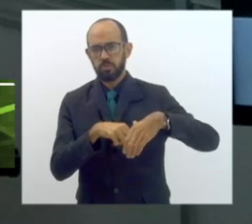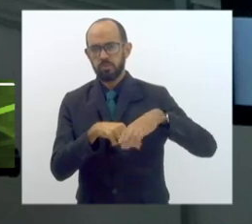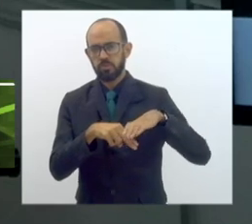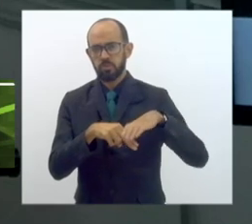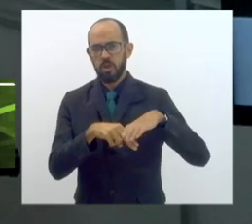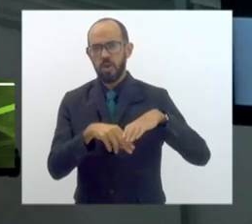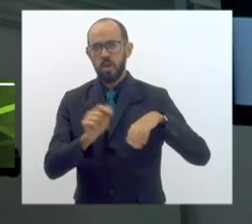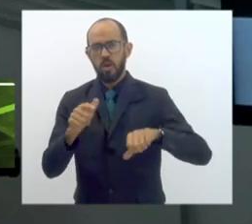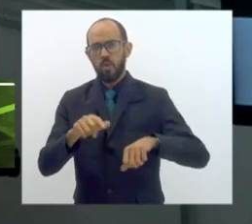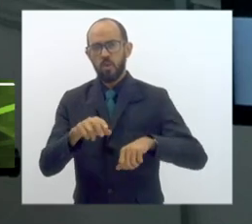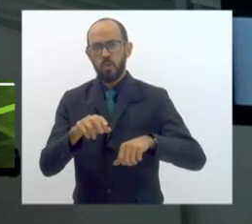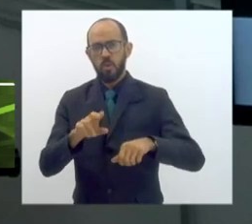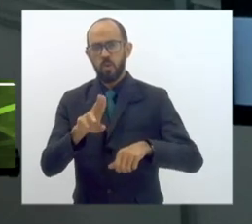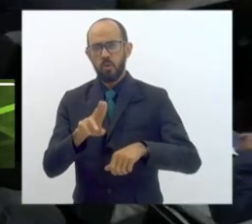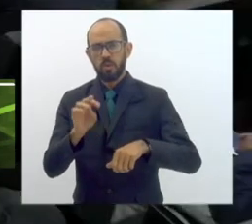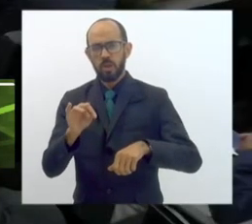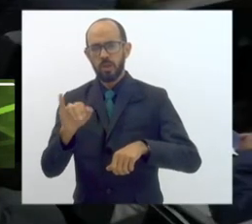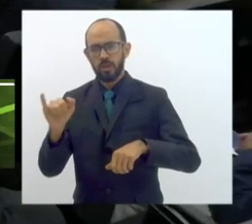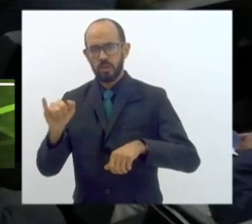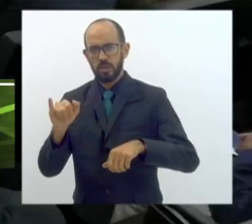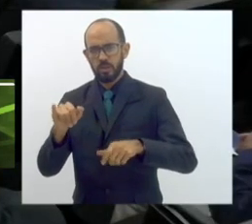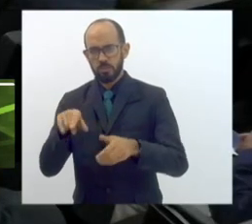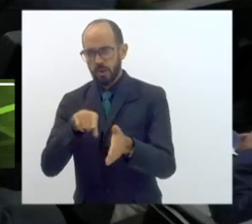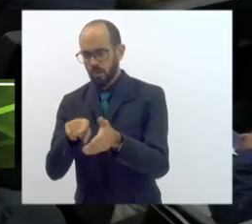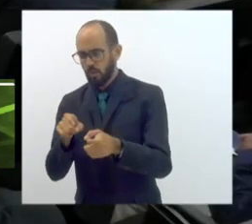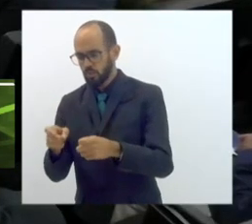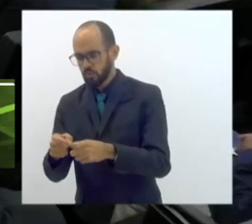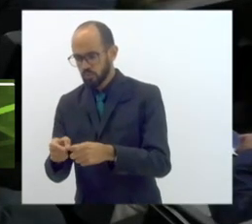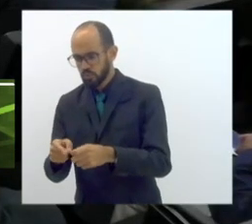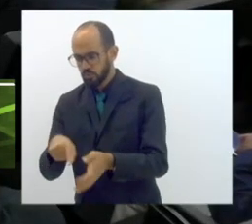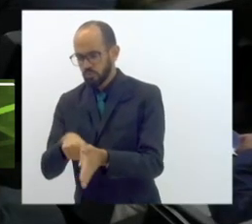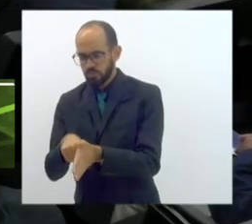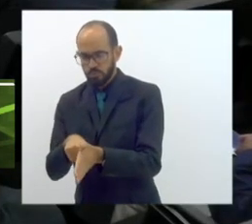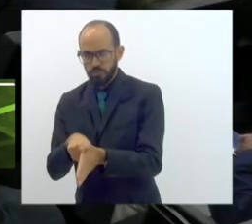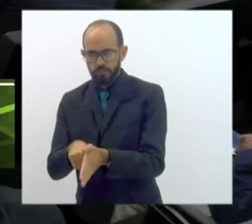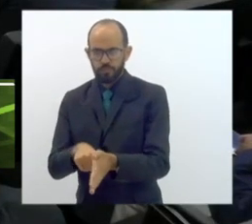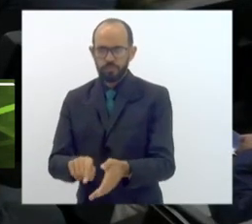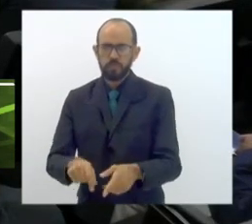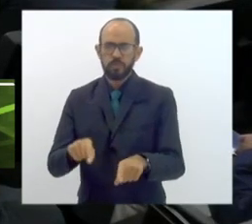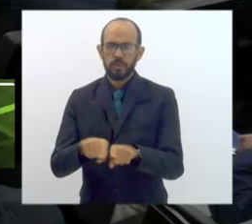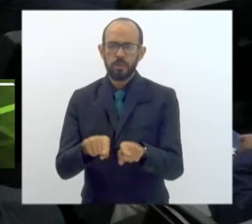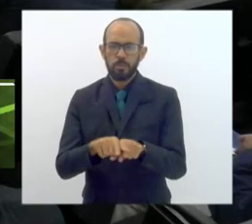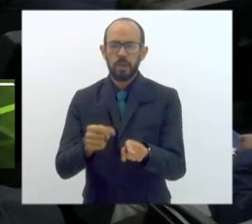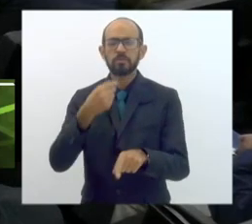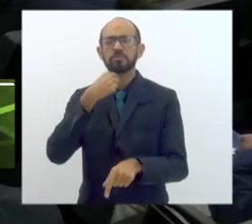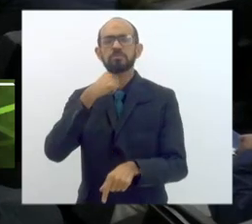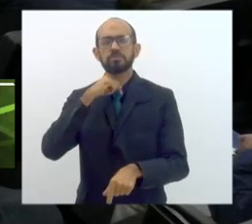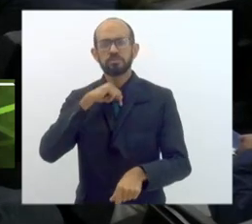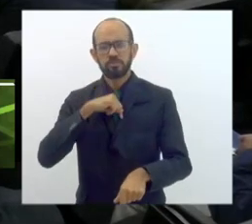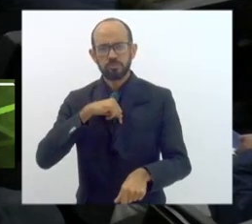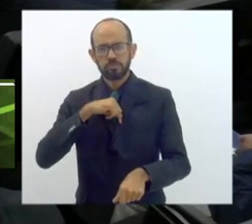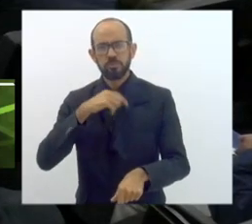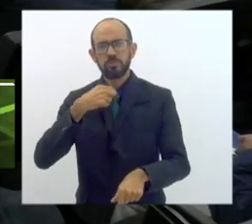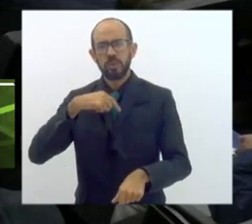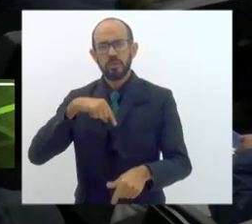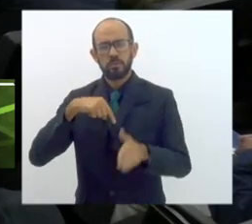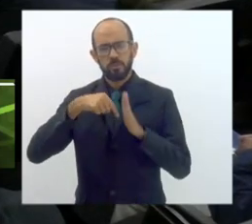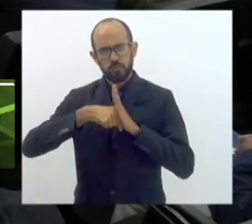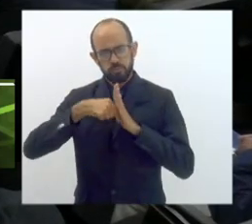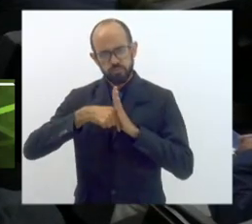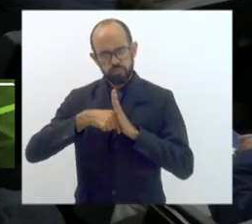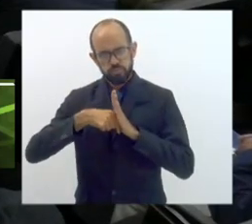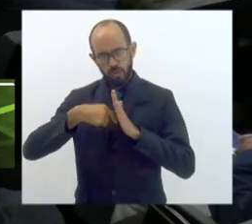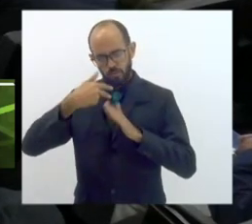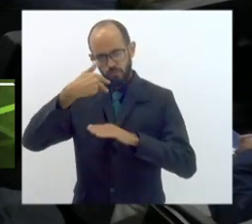de consultas, unidade móvel de exames, videoesteroscopia e videolaringoscopia. O perfil da nossa região